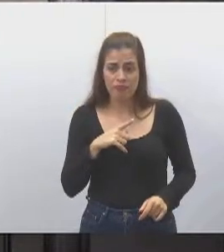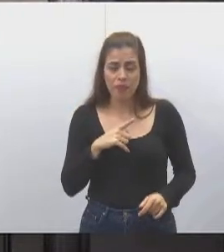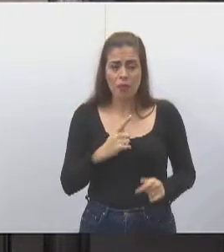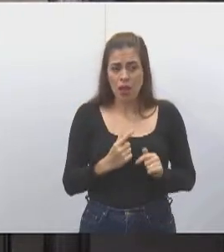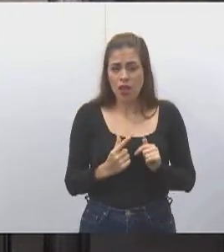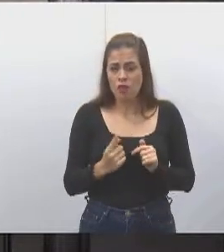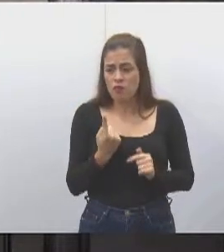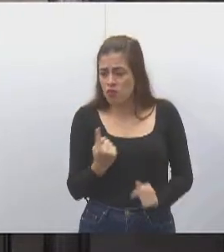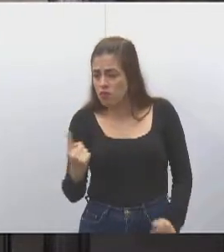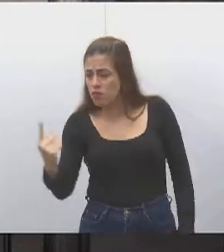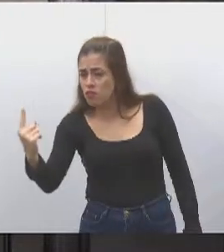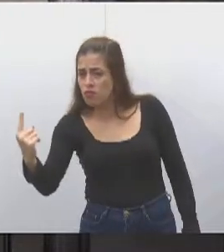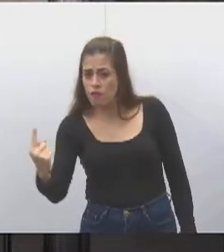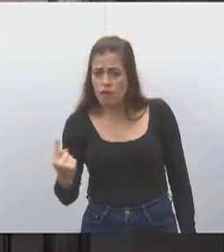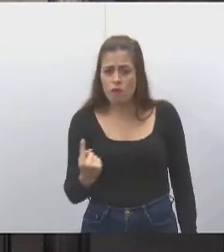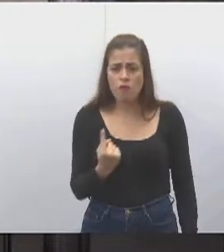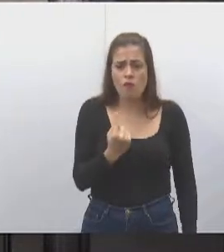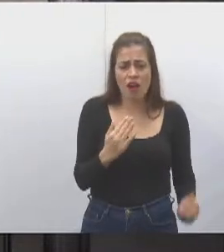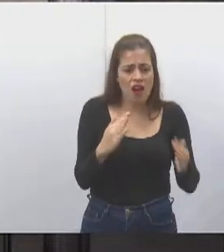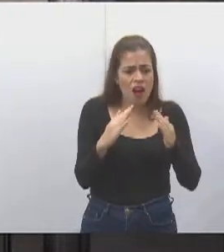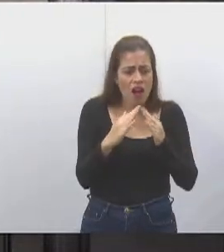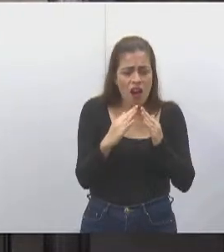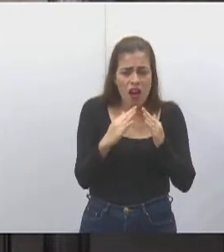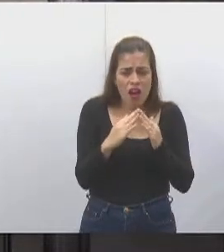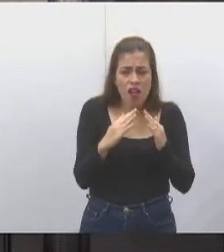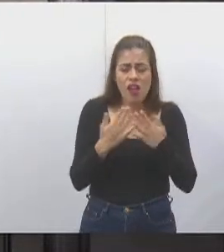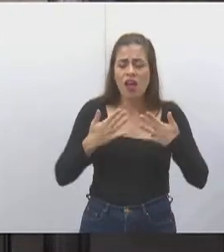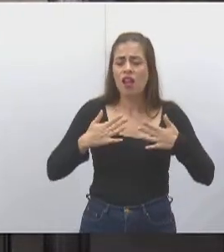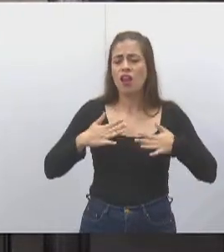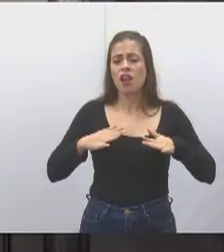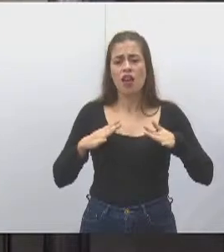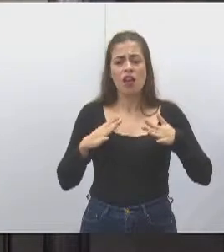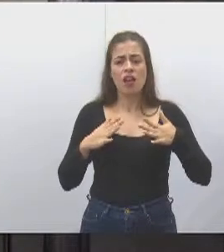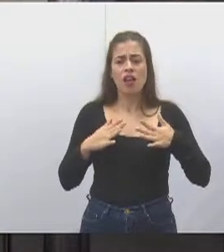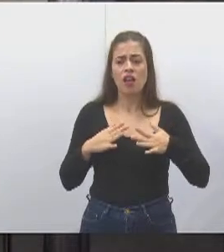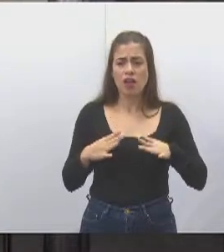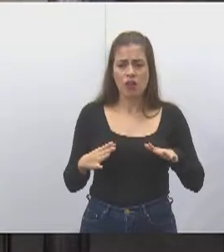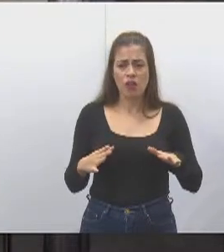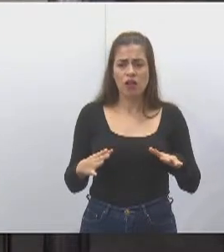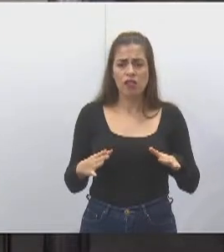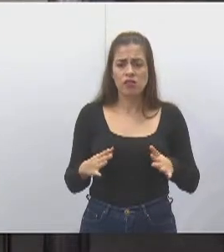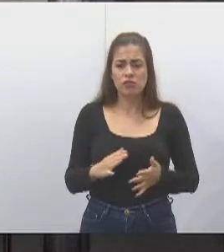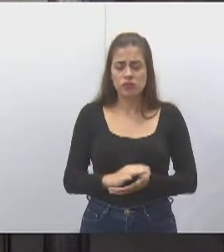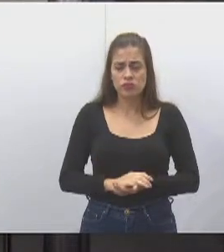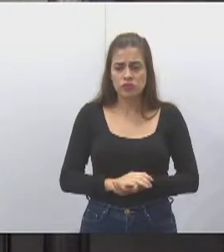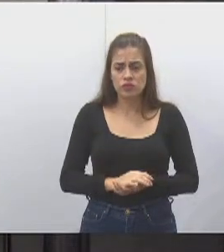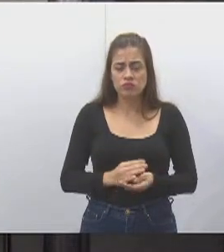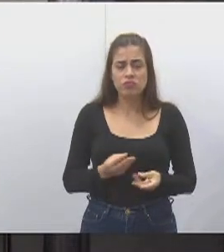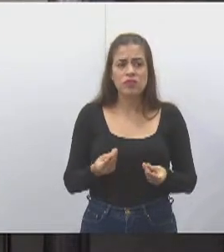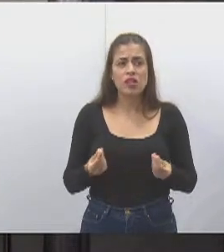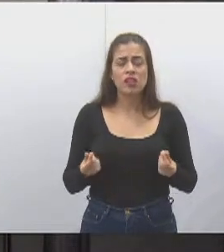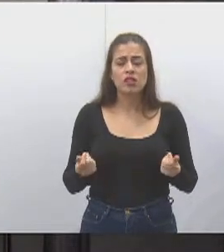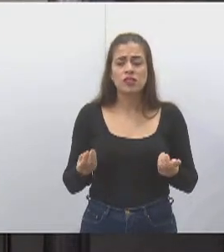sair, ida e volta, né, das suas casas, sair e voltar de uma maneira mais